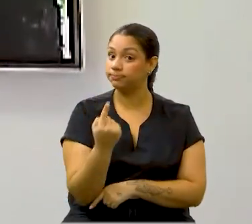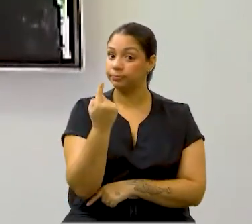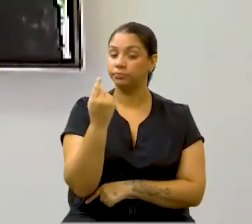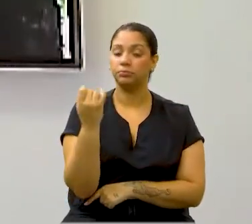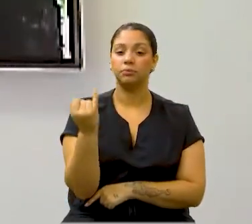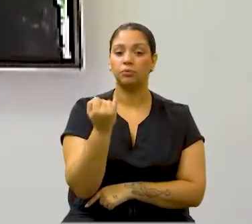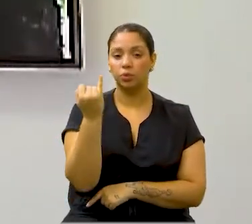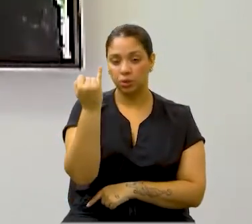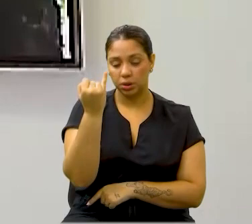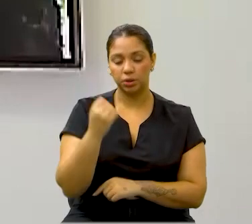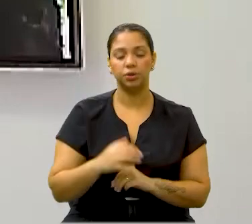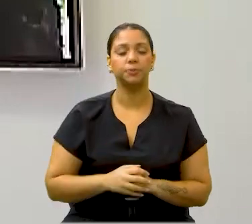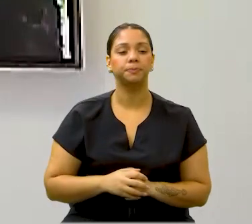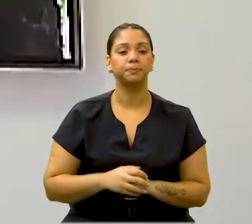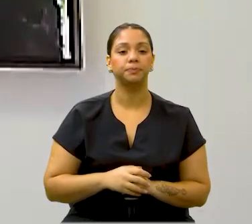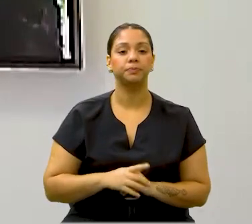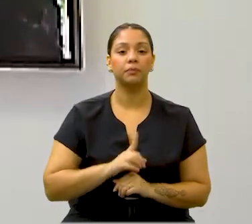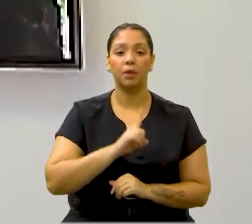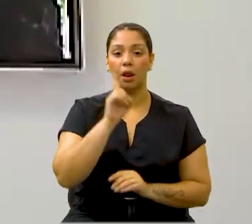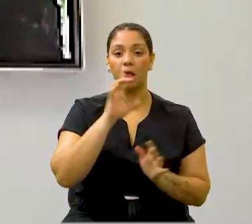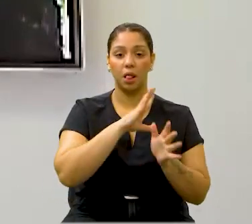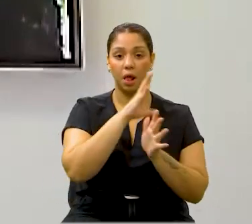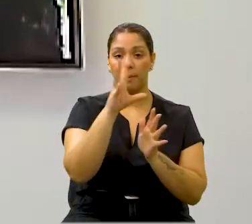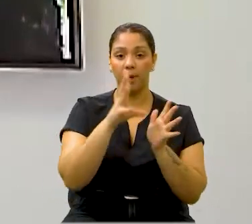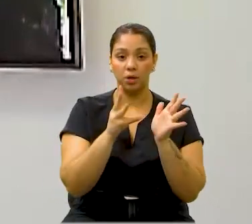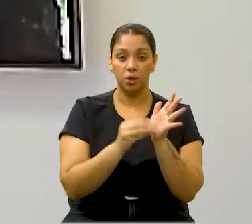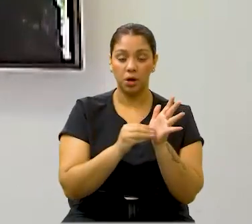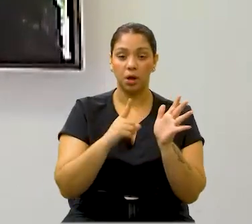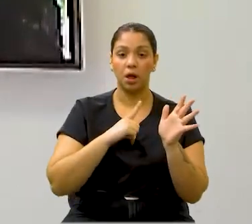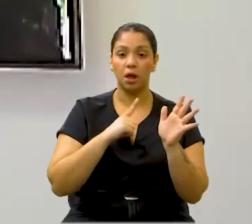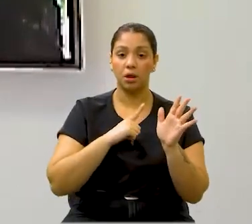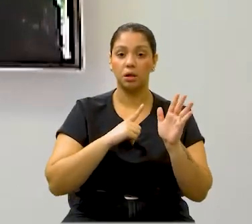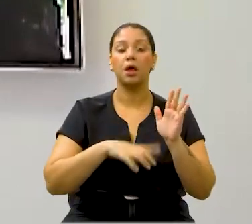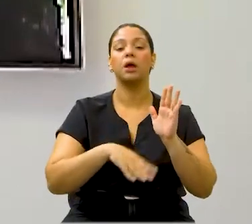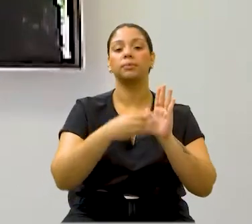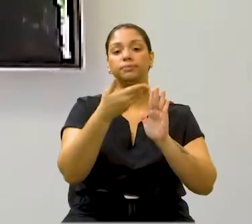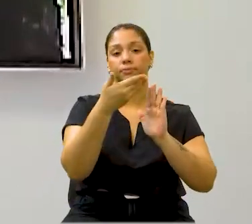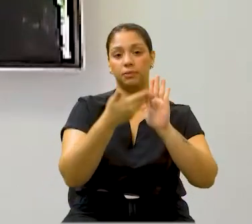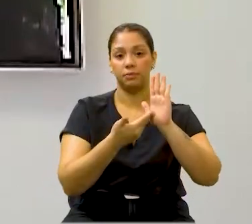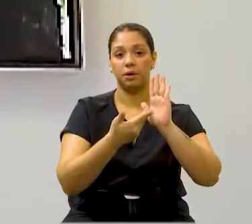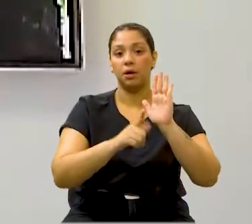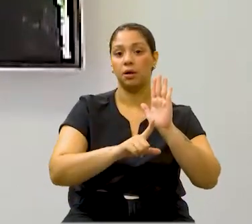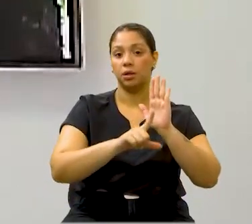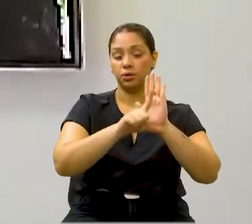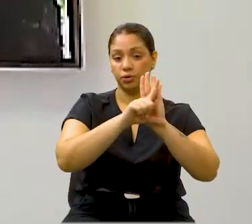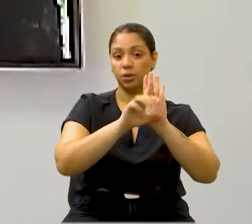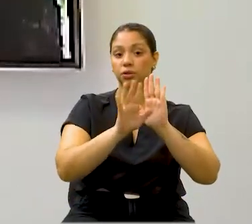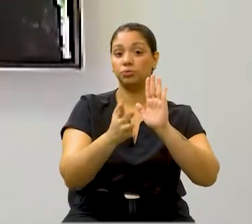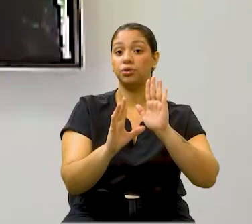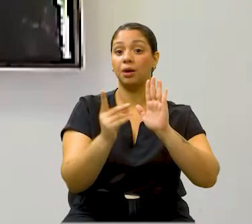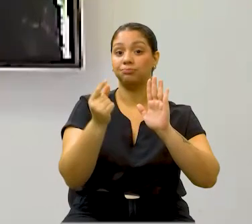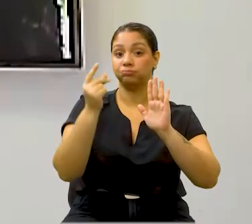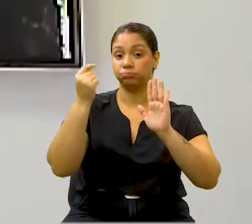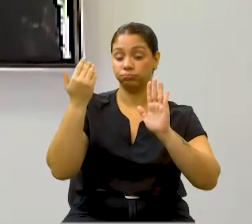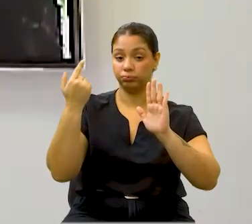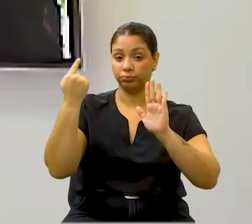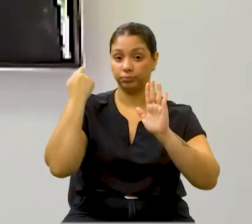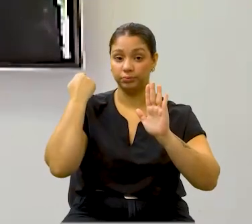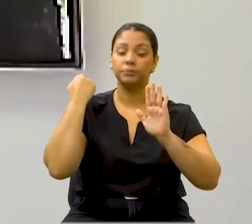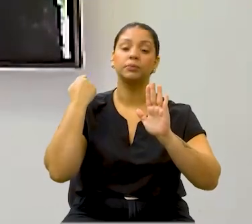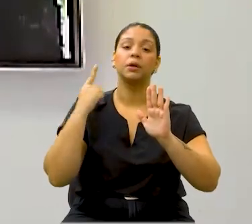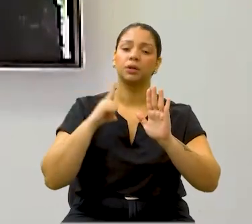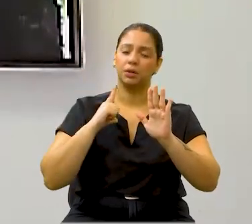importante comentar, lá na Amazônia Legal, a gente tem o Código Florestal, que é uma lei bastante antiga, mas ela